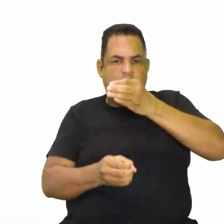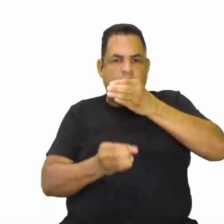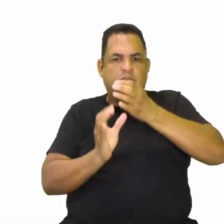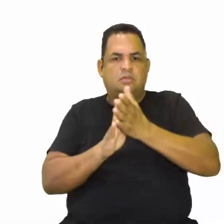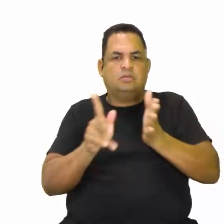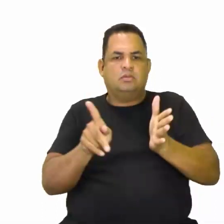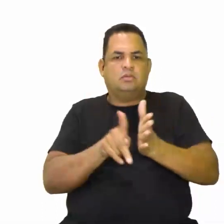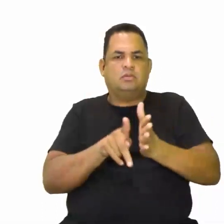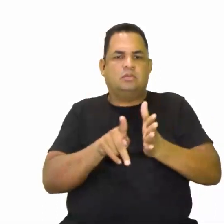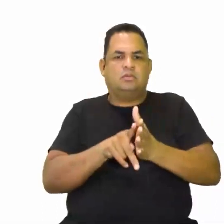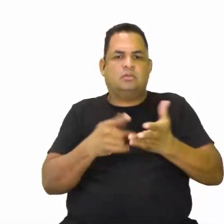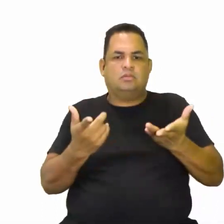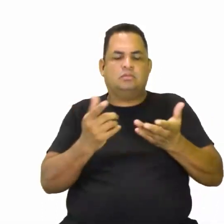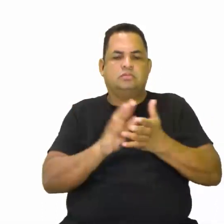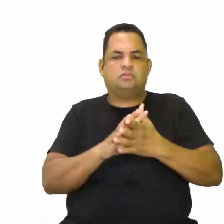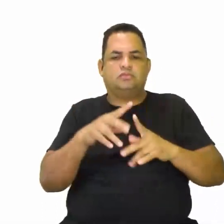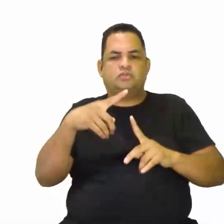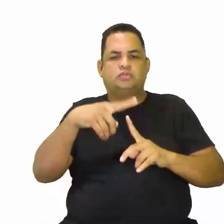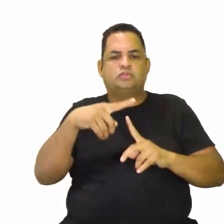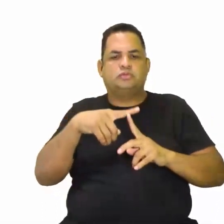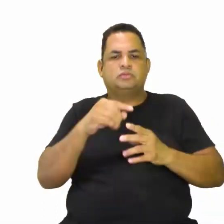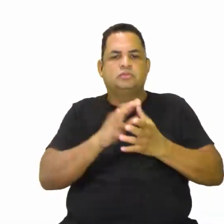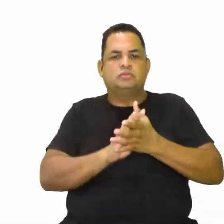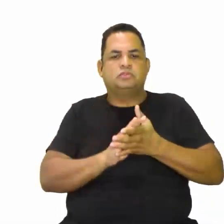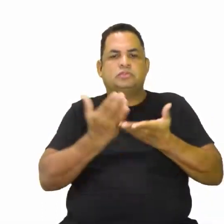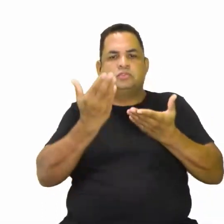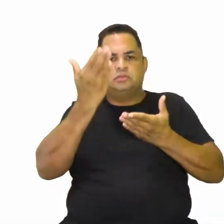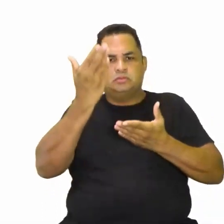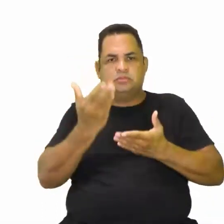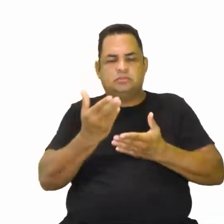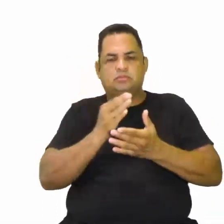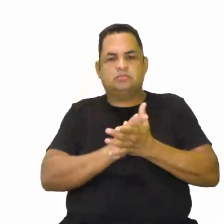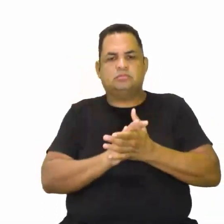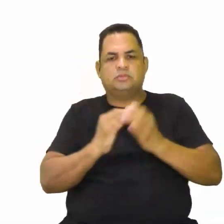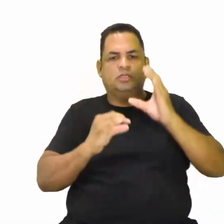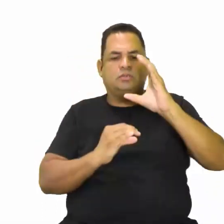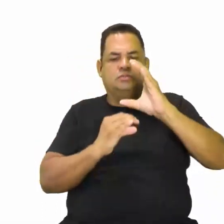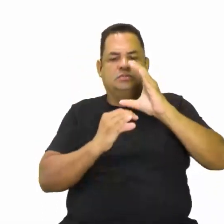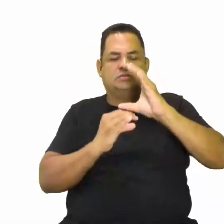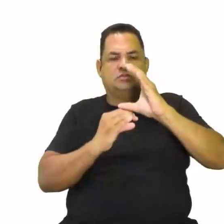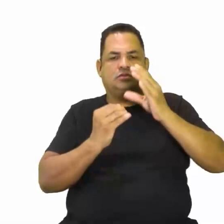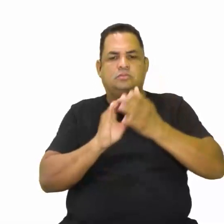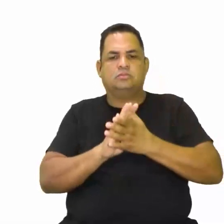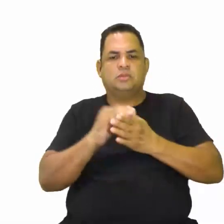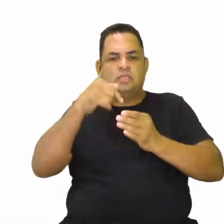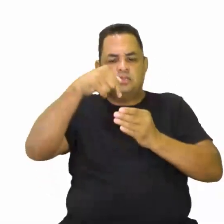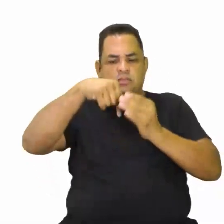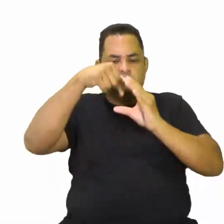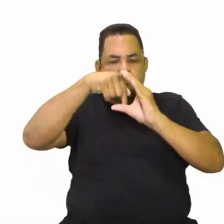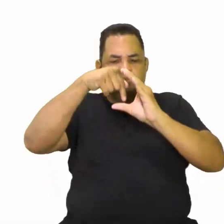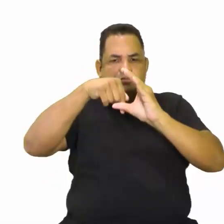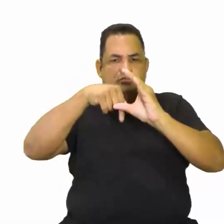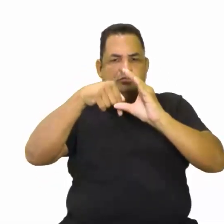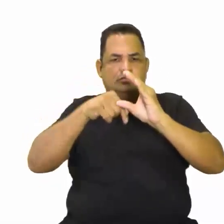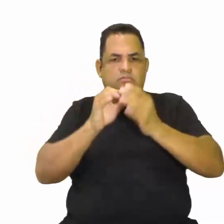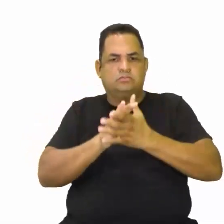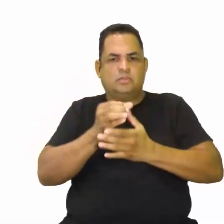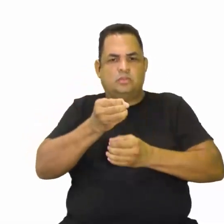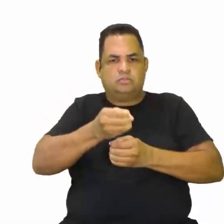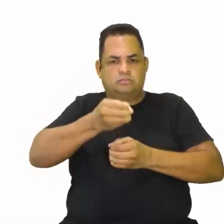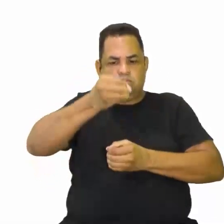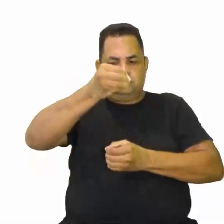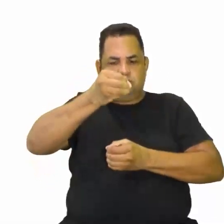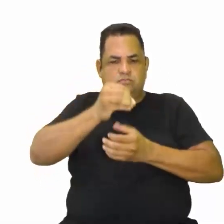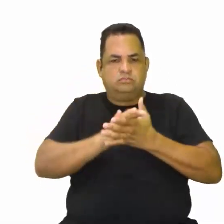apropriado para esse tipo de filtração. Então, ele tem os furos, a porosidade. Aqui tem uma rolha de borracha, que é